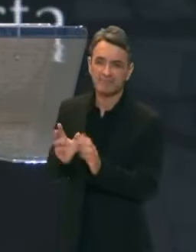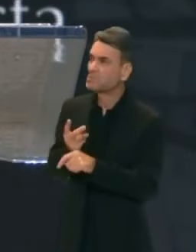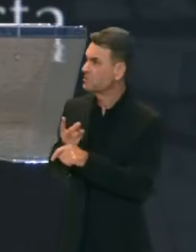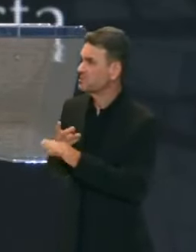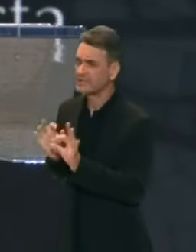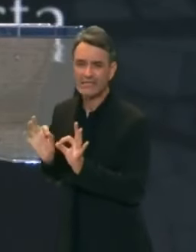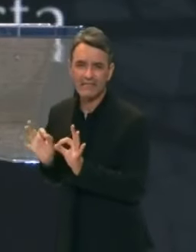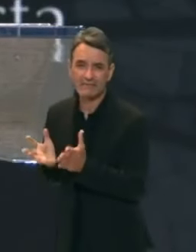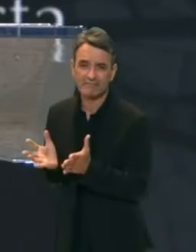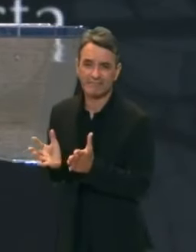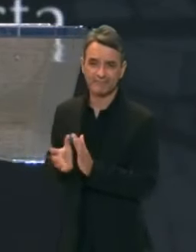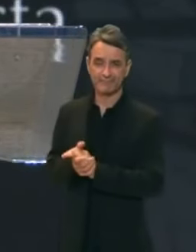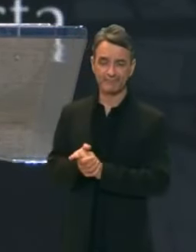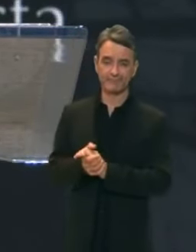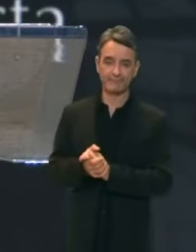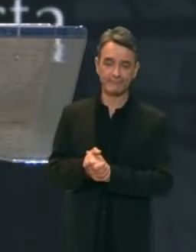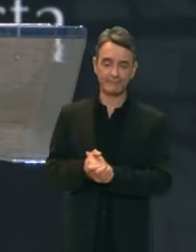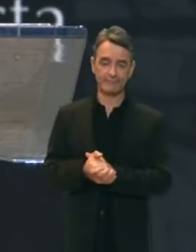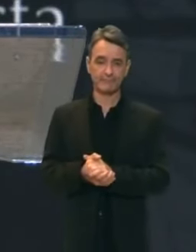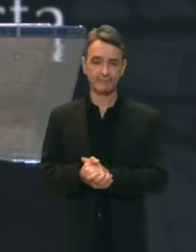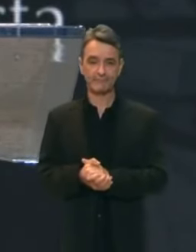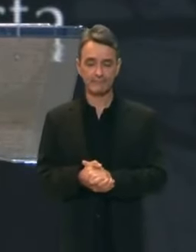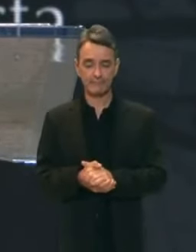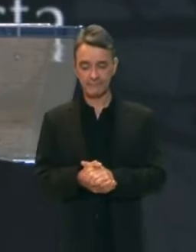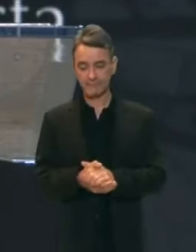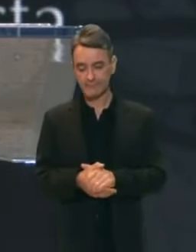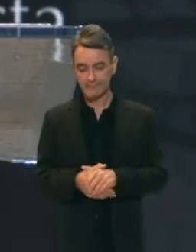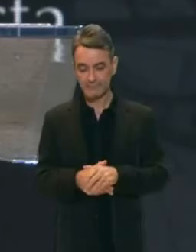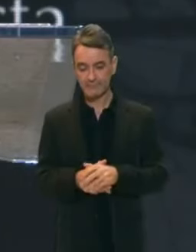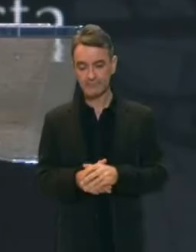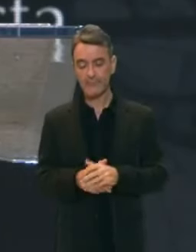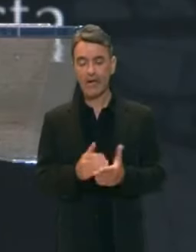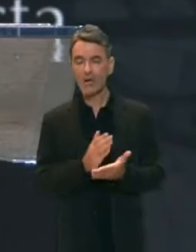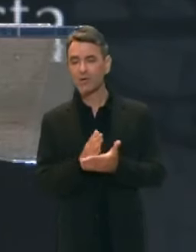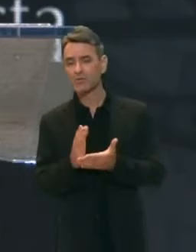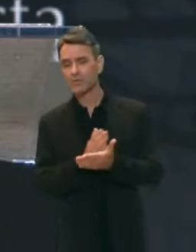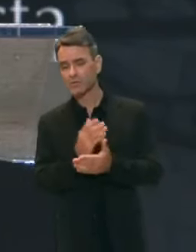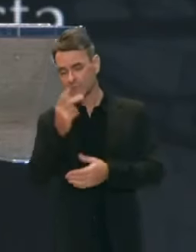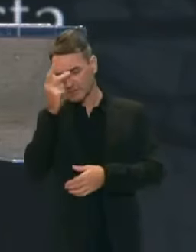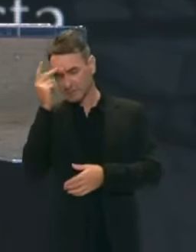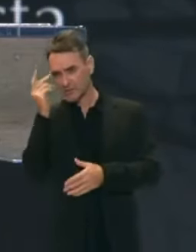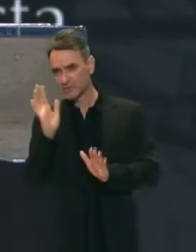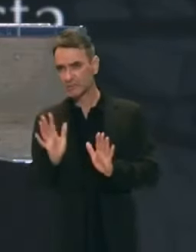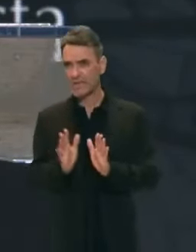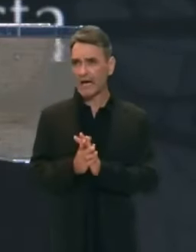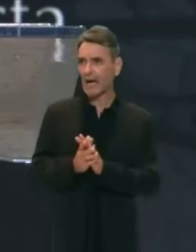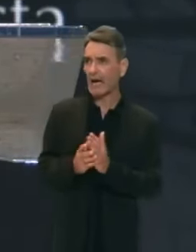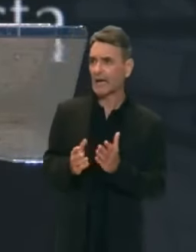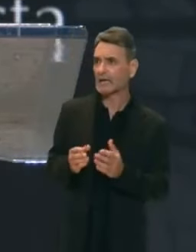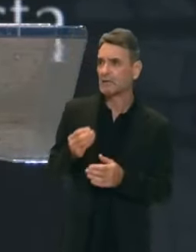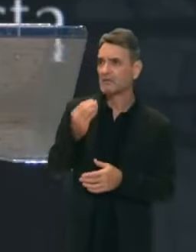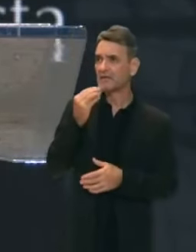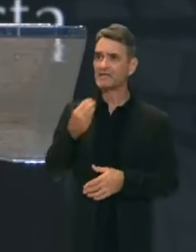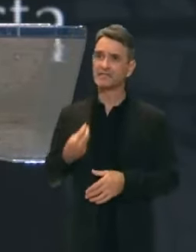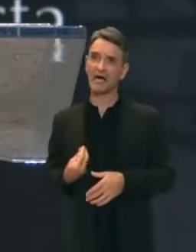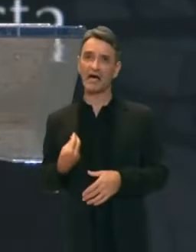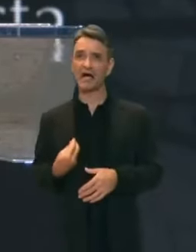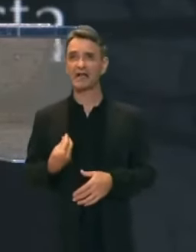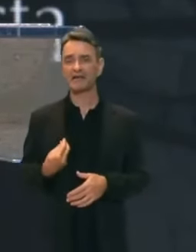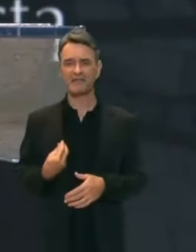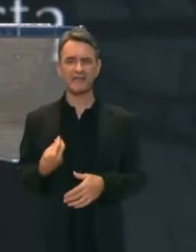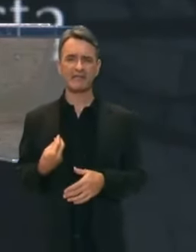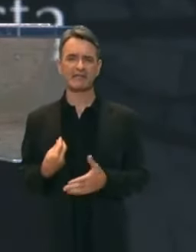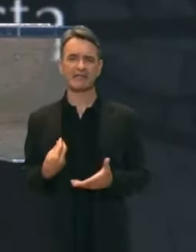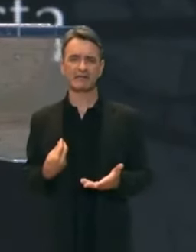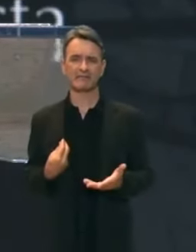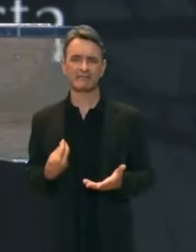mais intimidade com Deus. Parece que algumas pessoas entendem esse aproveitar a vida de forma